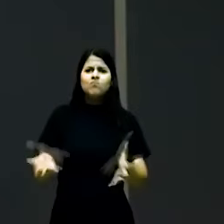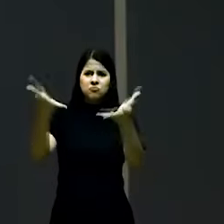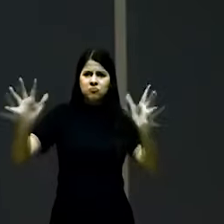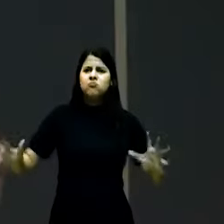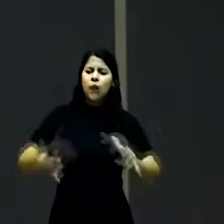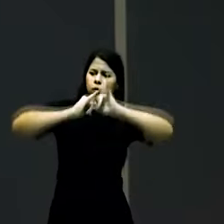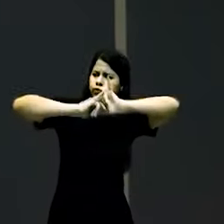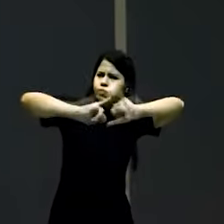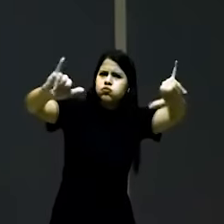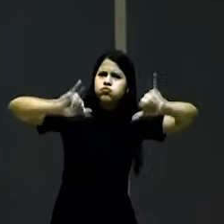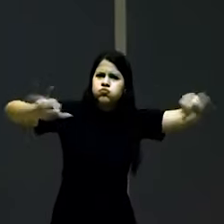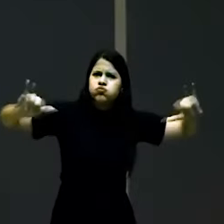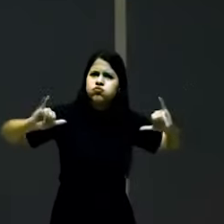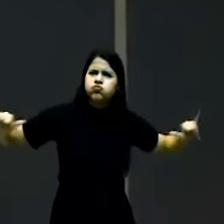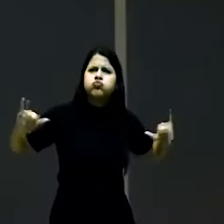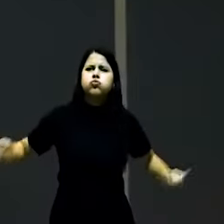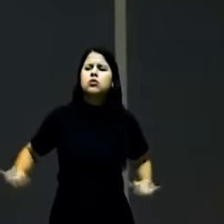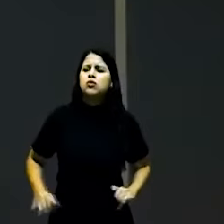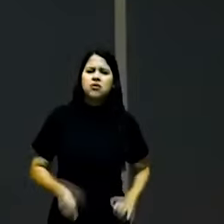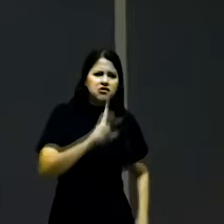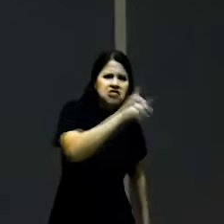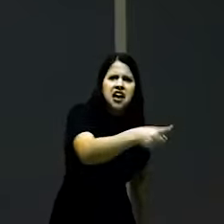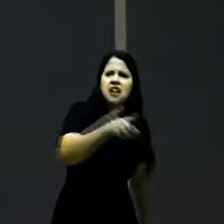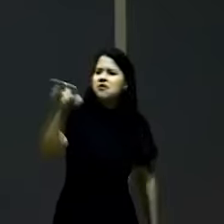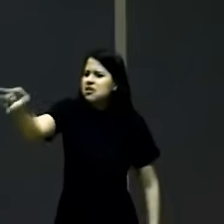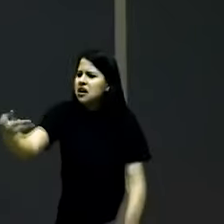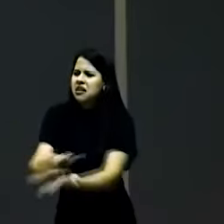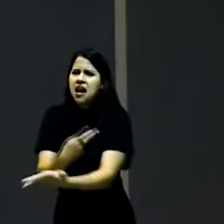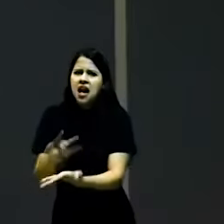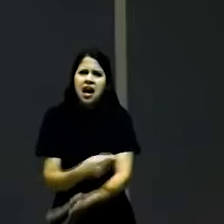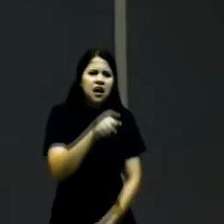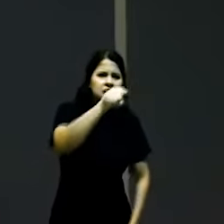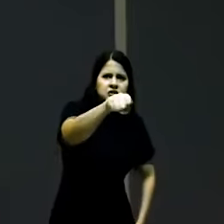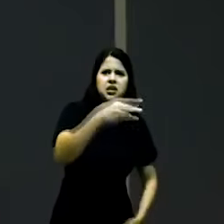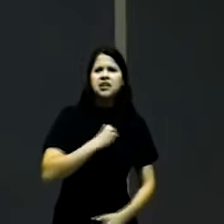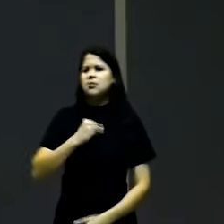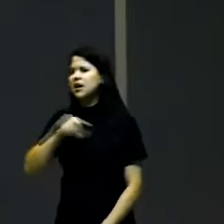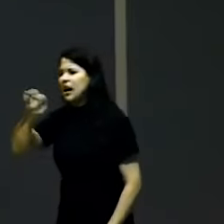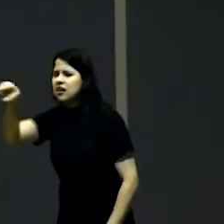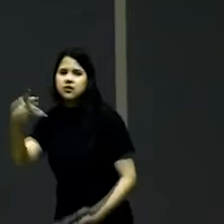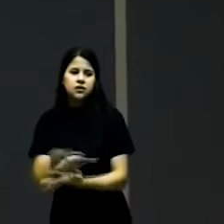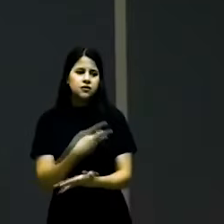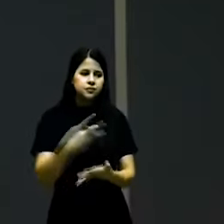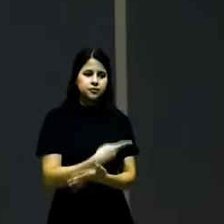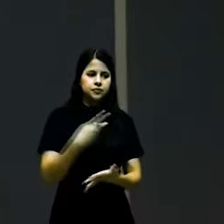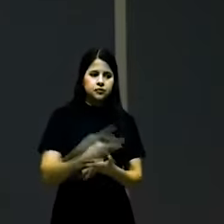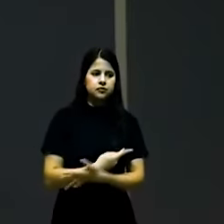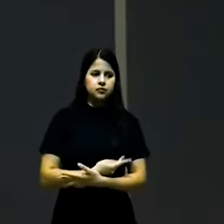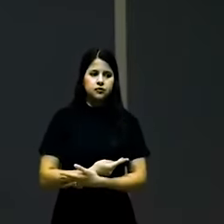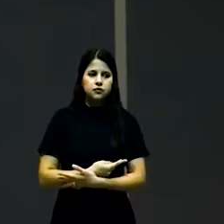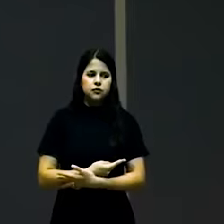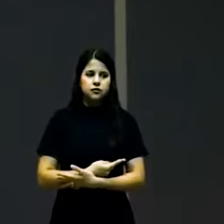que Deus manda alguém para confrontar, para fazer o que você não quer, para dizer que você está errado, para